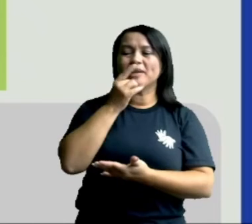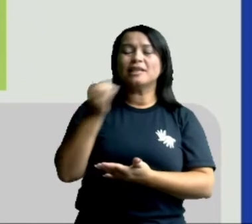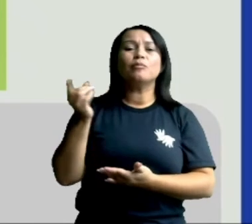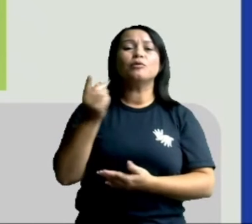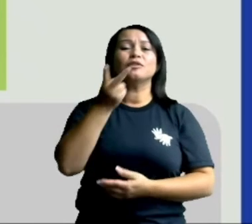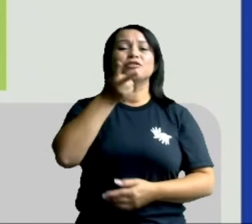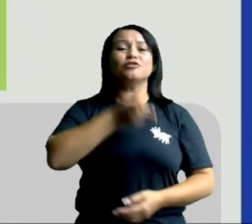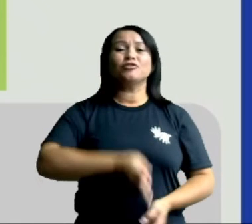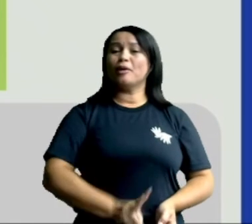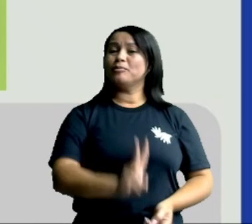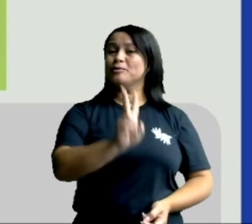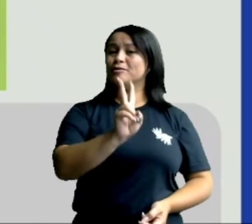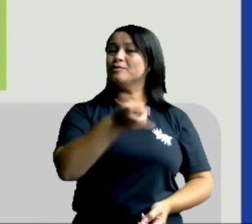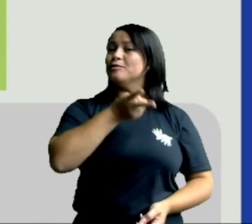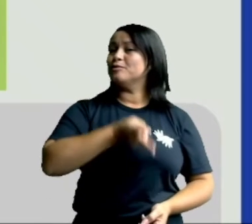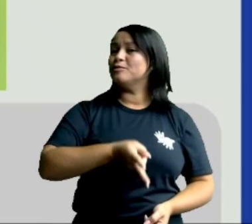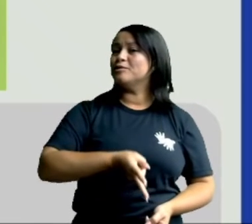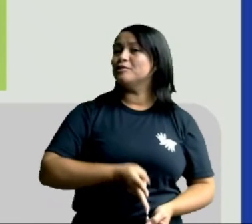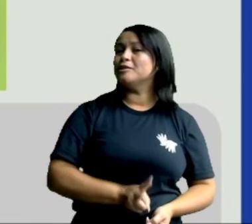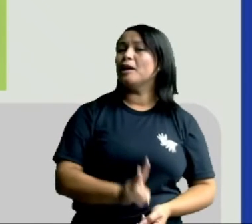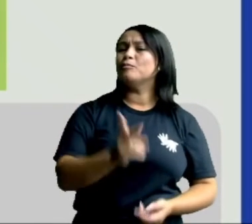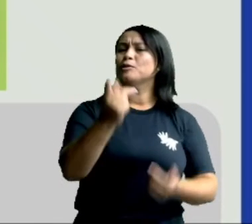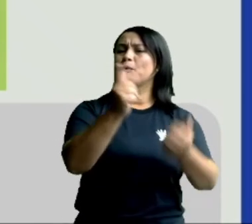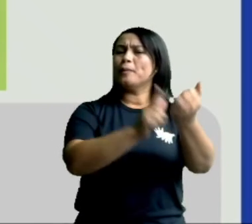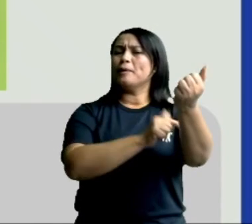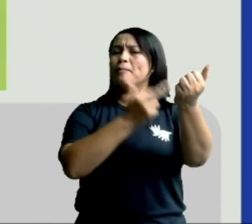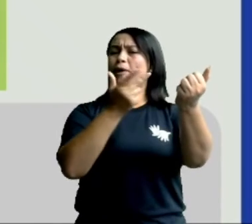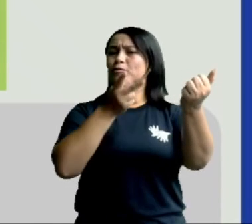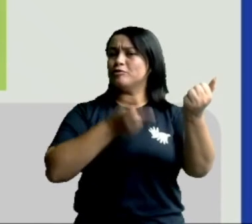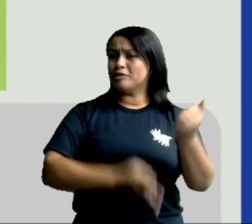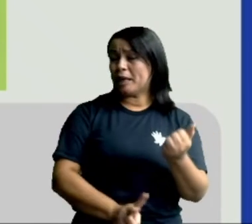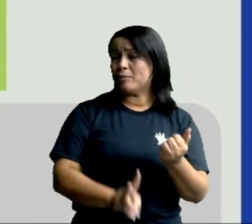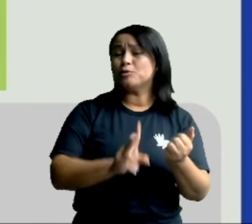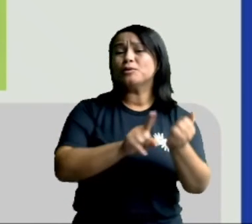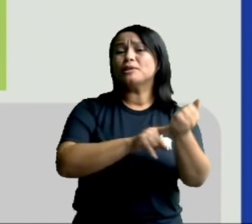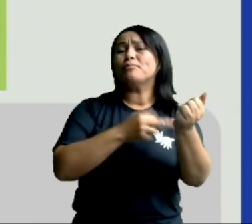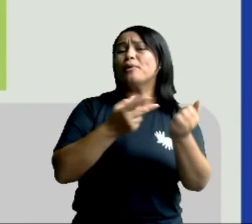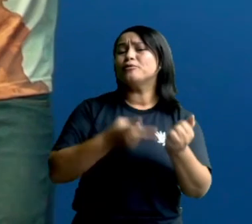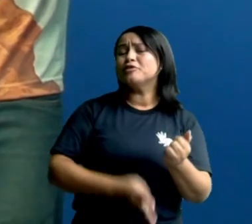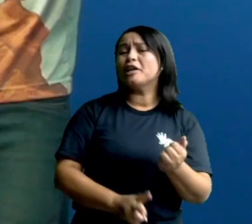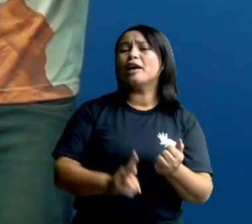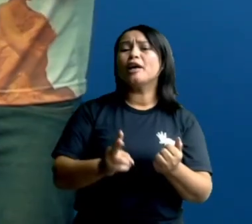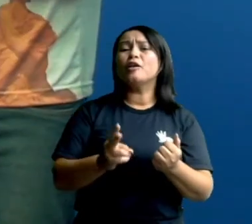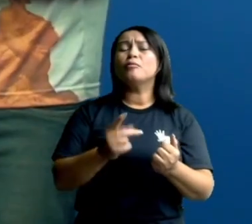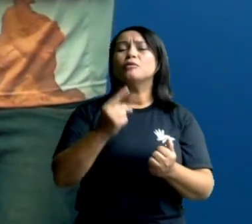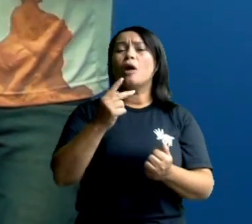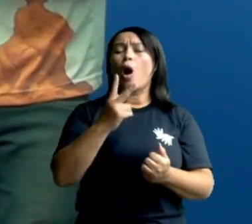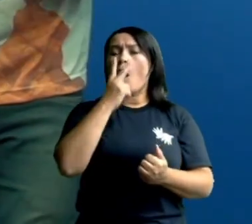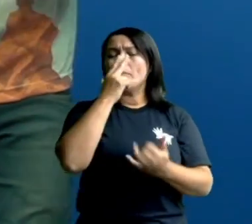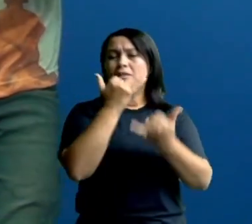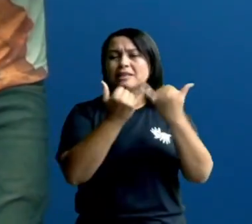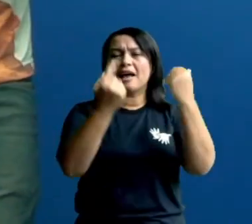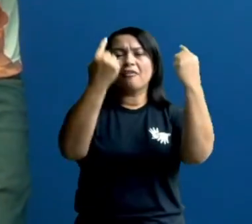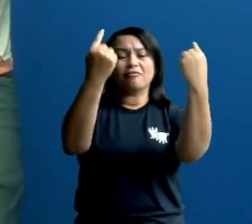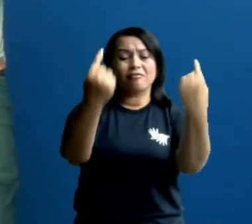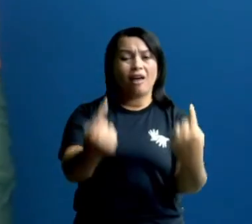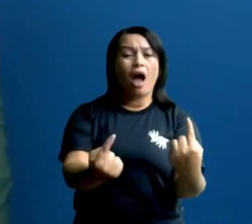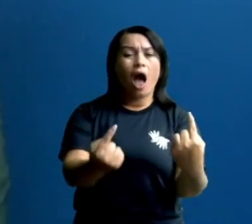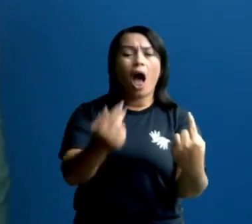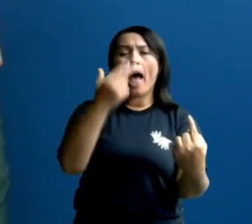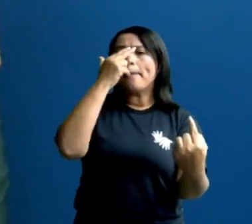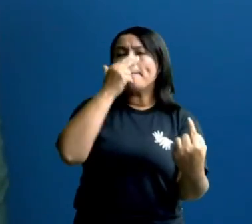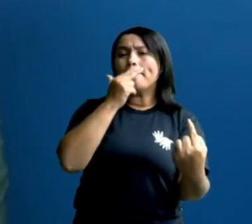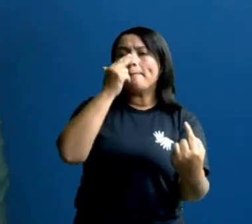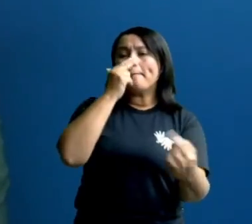de gêmeos, né? Ou seja, irmãos gêmeos. Os irmãos gêmeos eles vão apresentar as mesmas informações